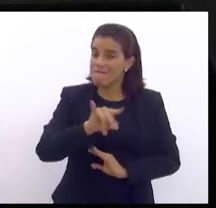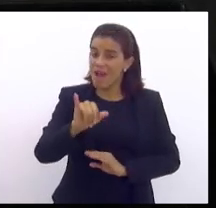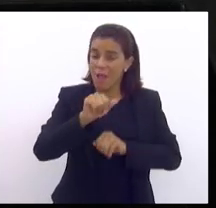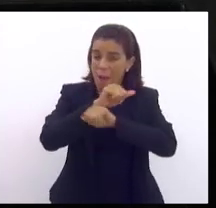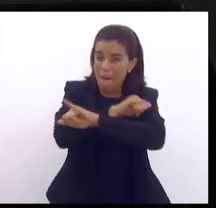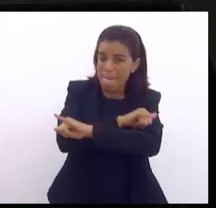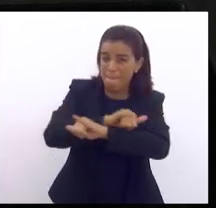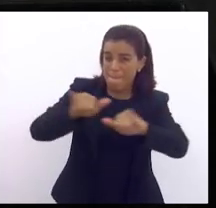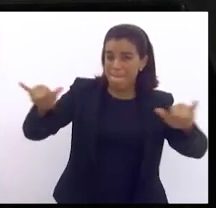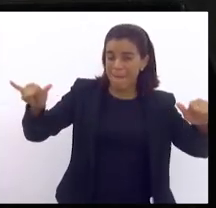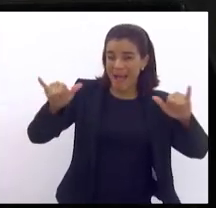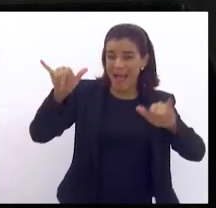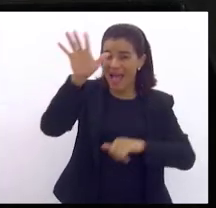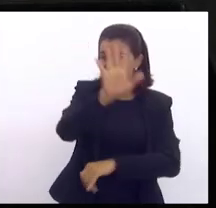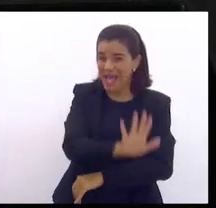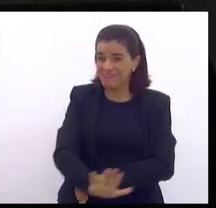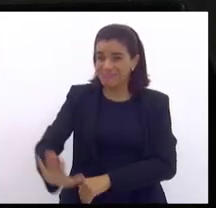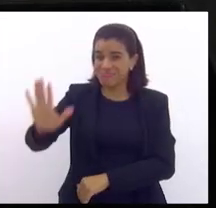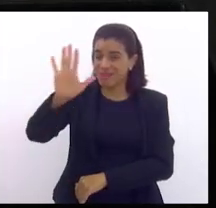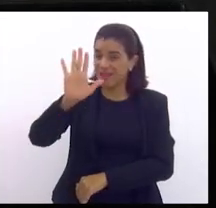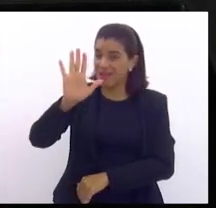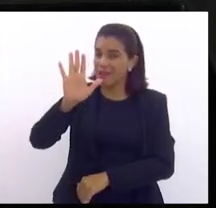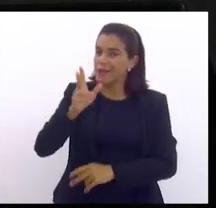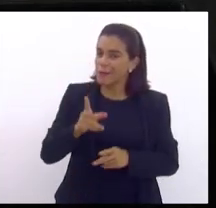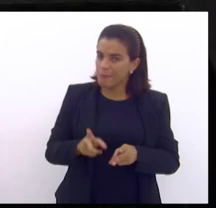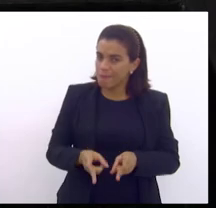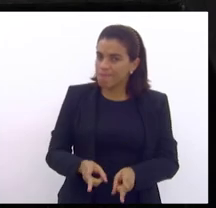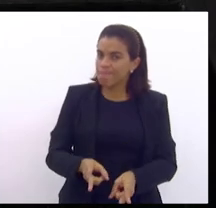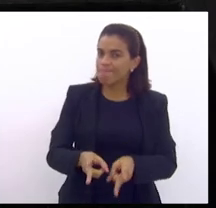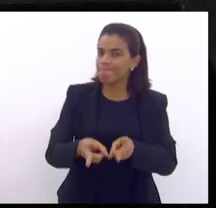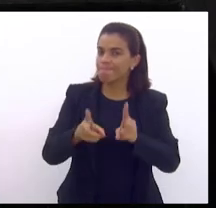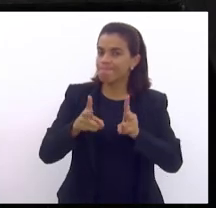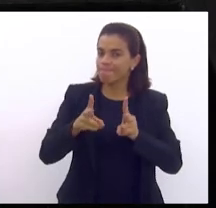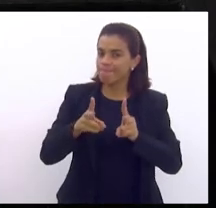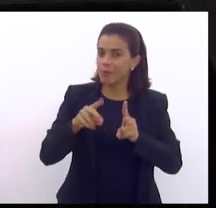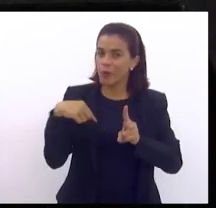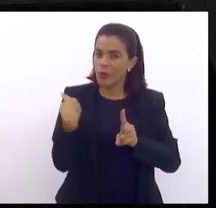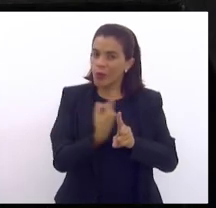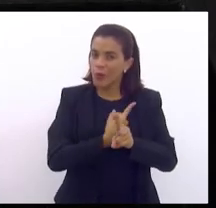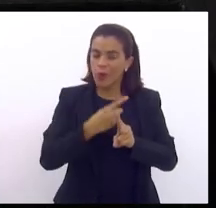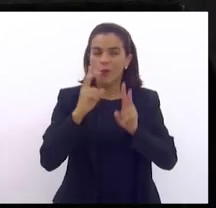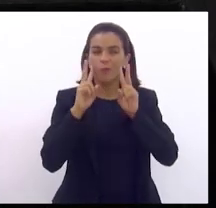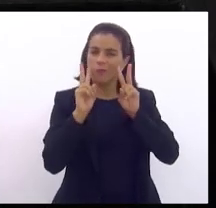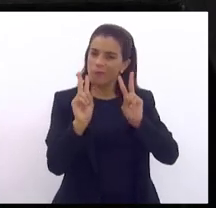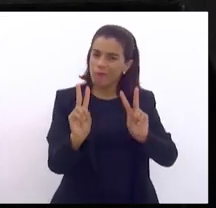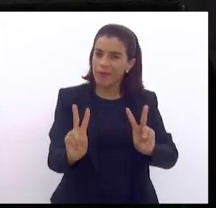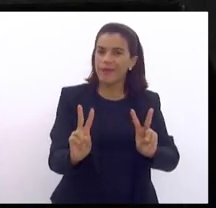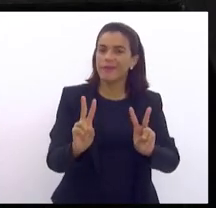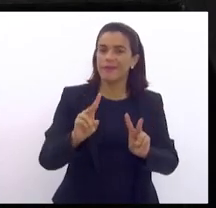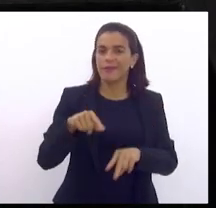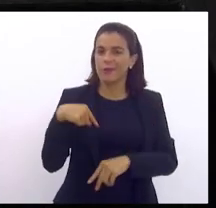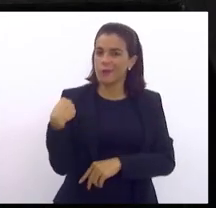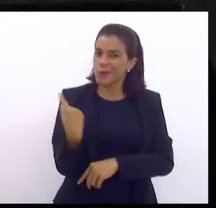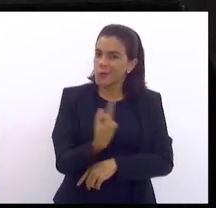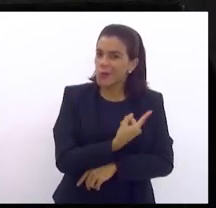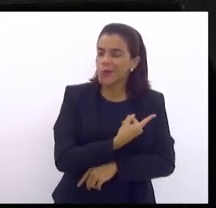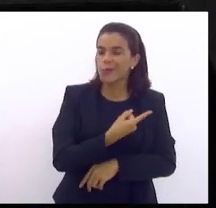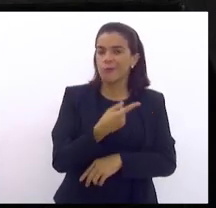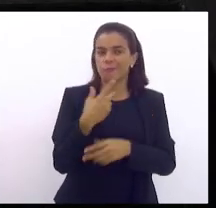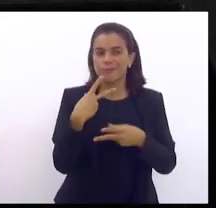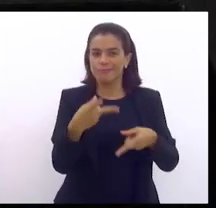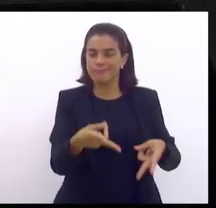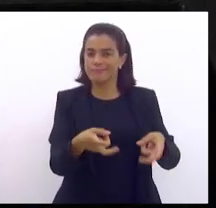repercussão nacional. E isso está andando. E isso todo mundo está vendo. E isso parece que tem